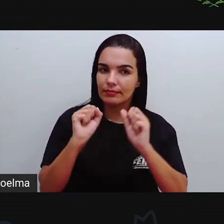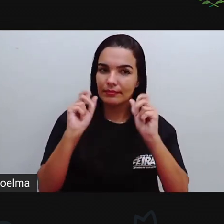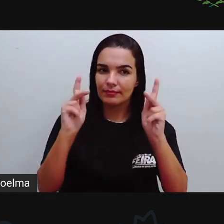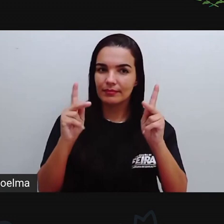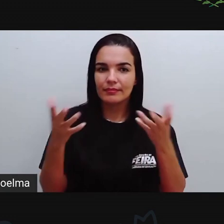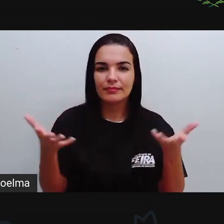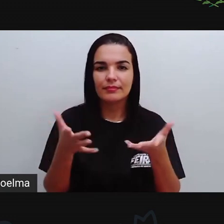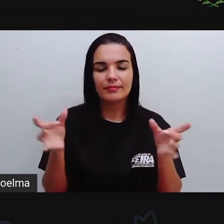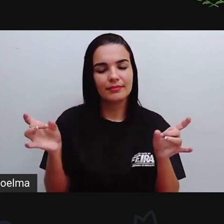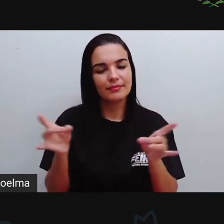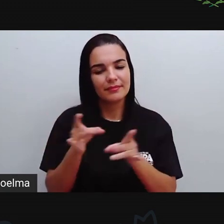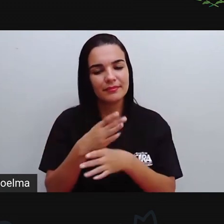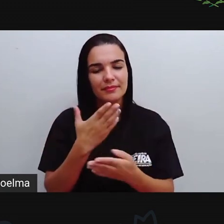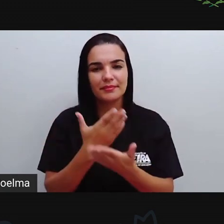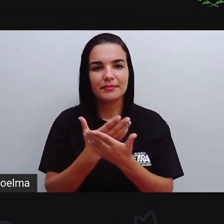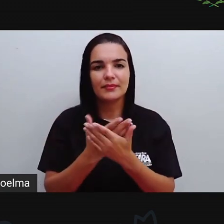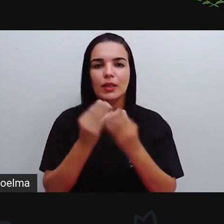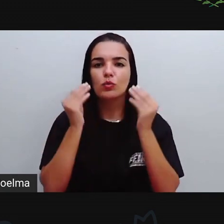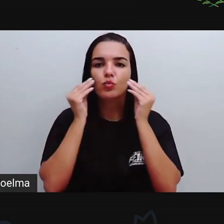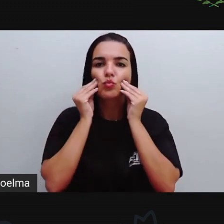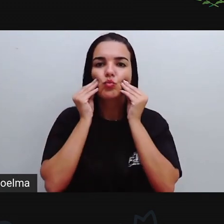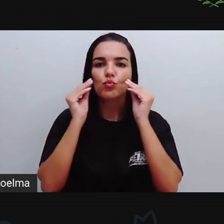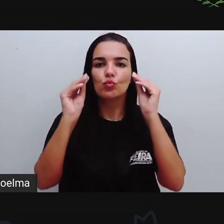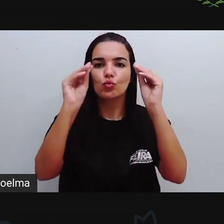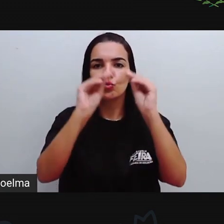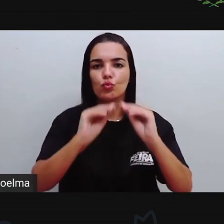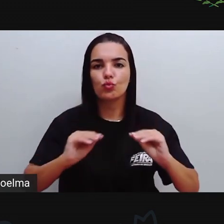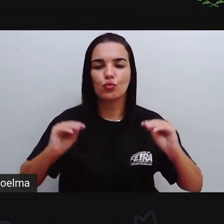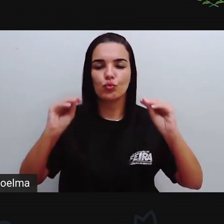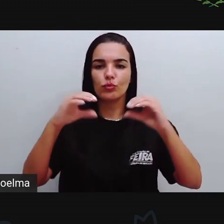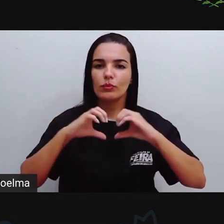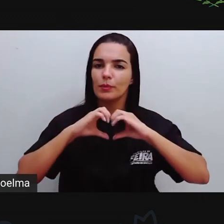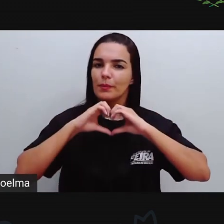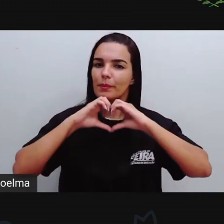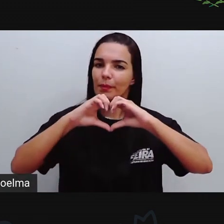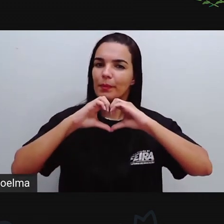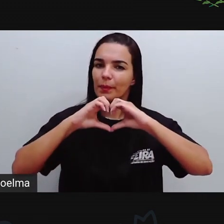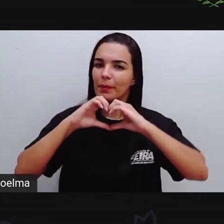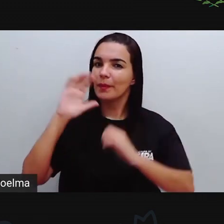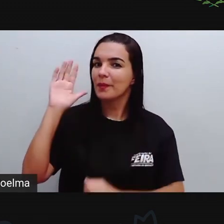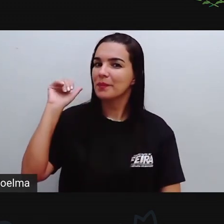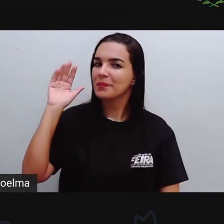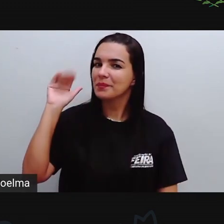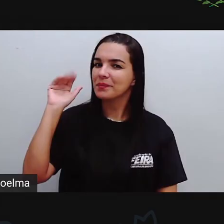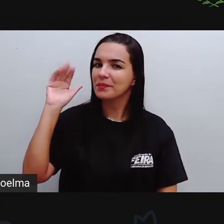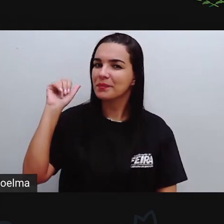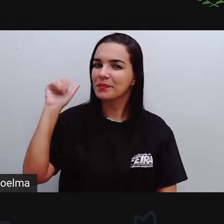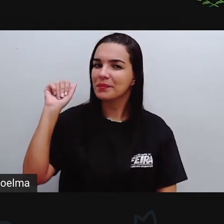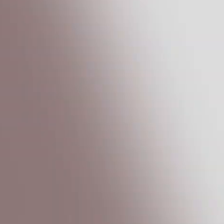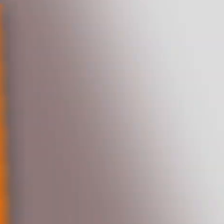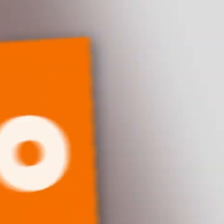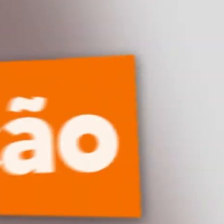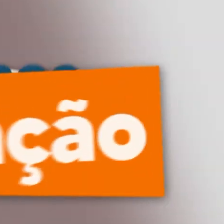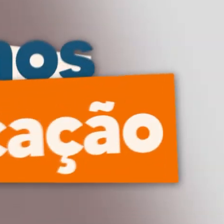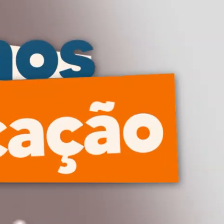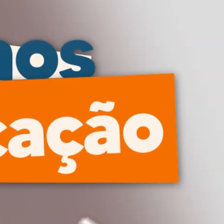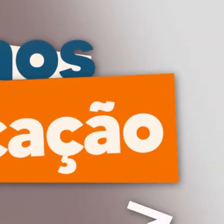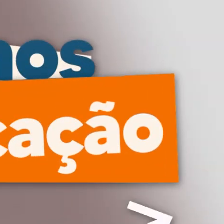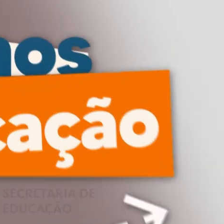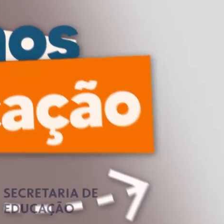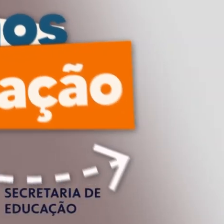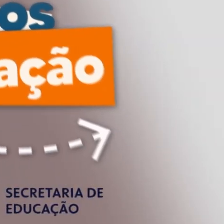A gente vai ficando por aqui. Um beijo no coração de cada um de vocês e até a próxima aula. Tchau, tchau.